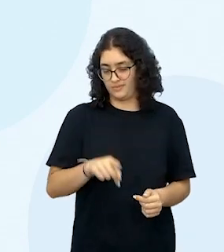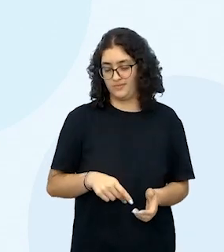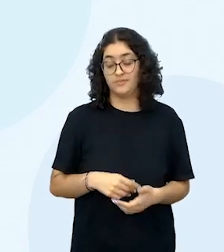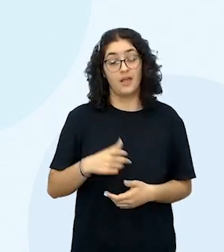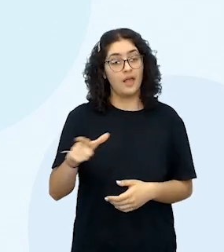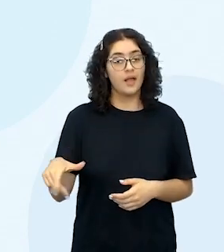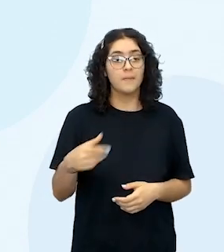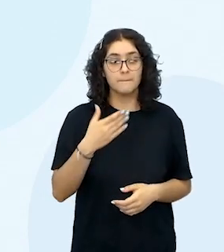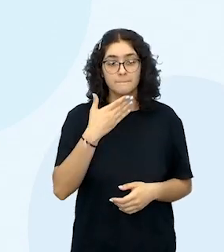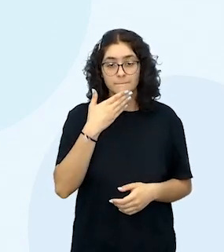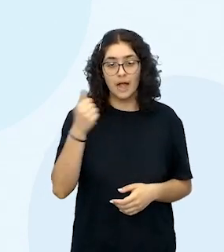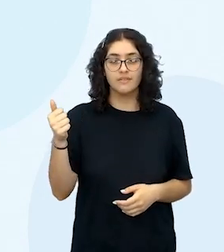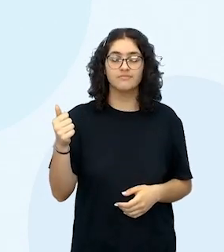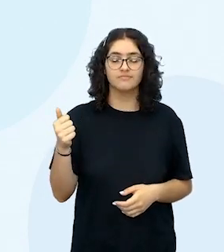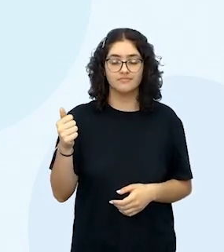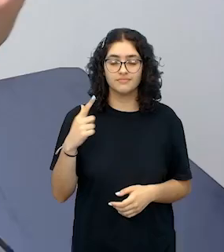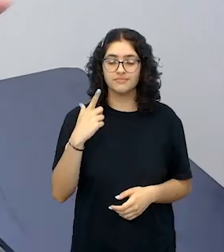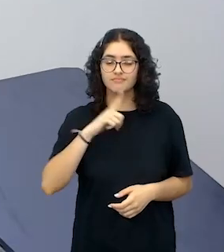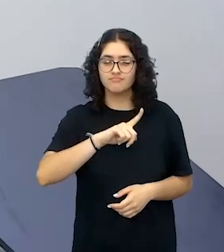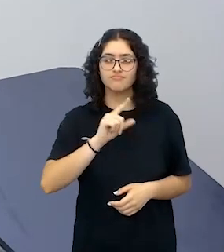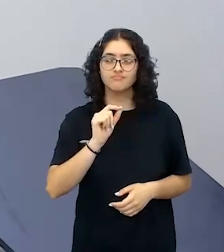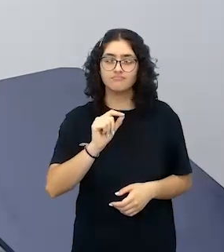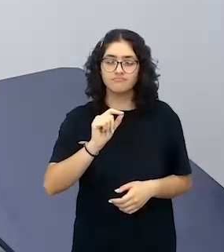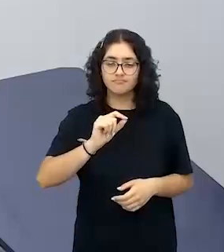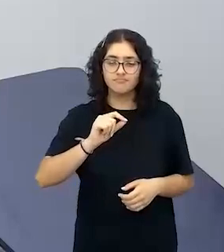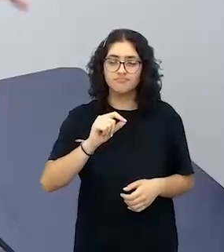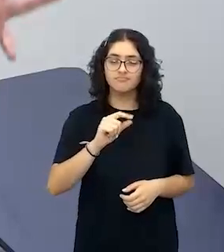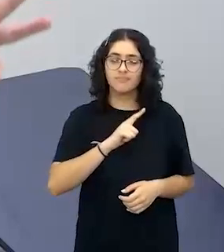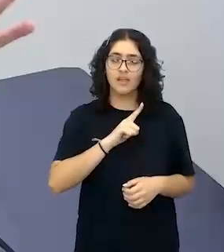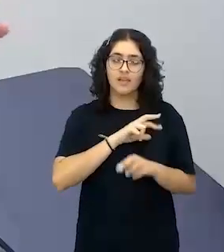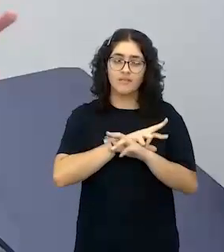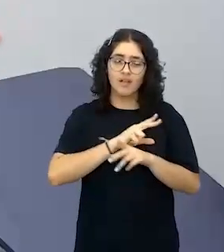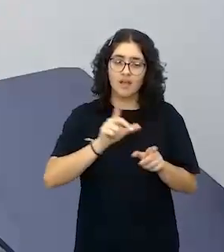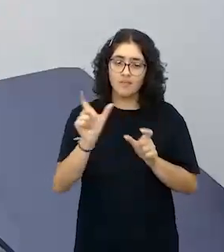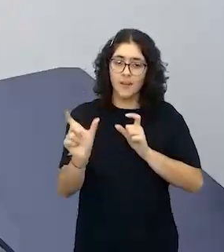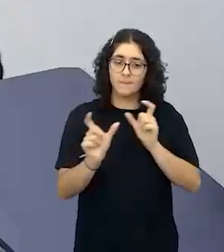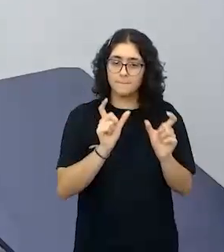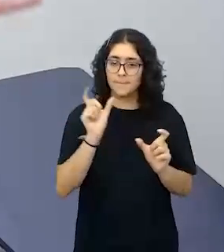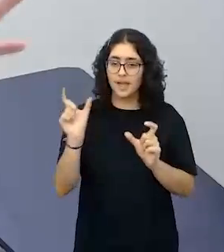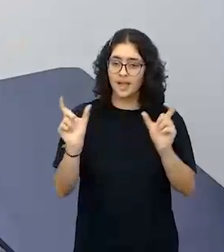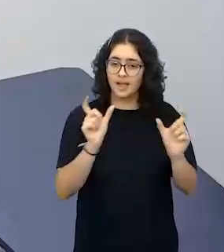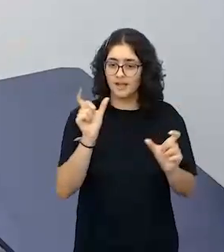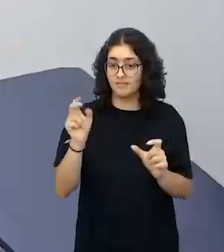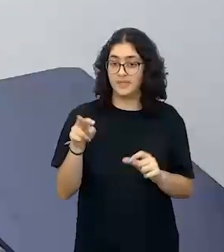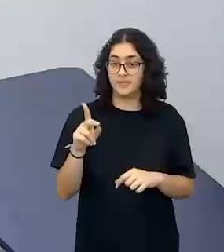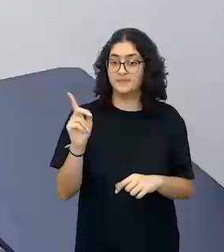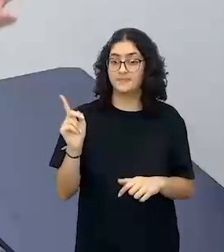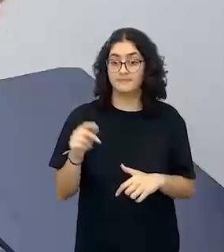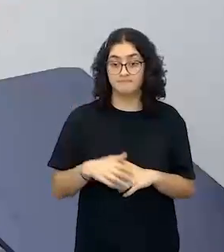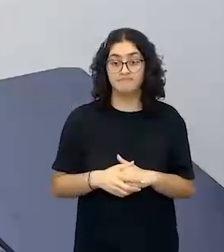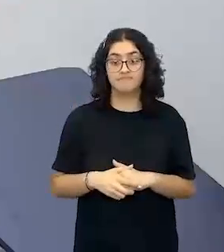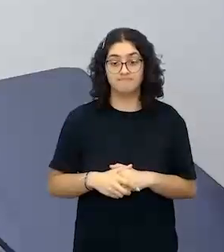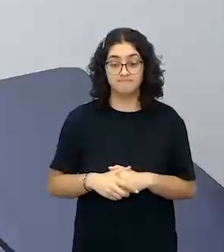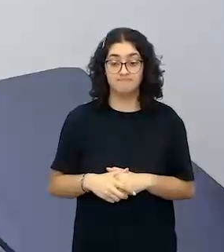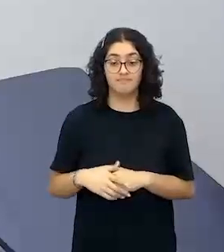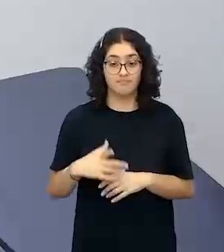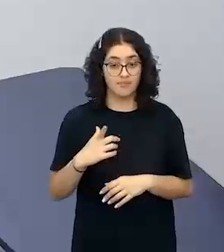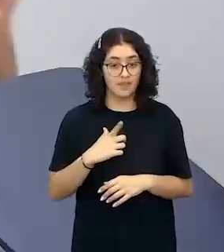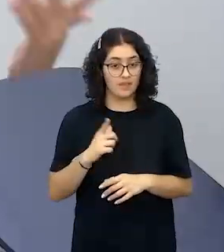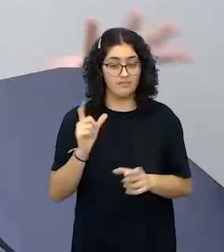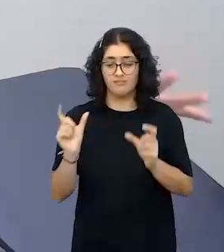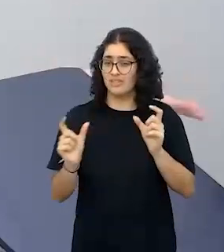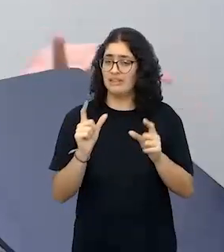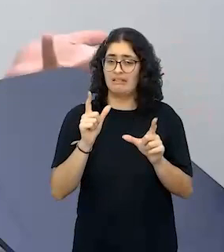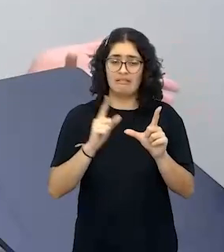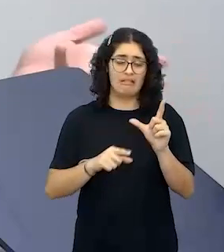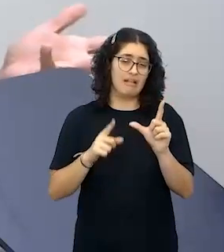Com certeza, e que proporciona justamente trabalhar essas várias palavrinhas, né, que estavam destacadas ali. São múltiplos